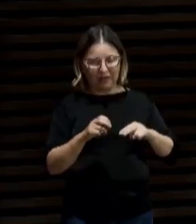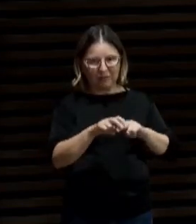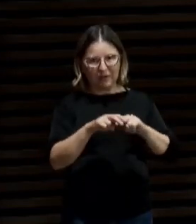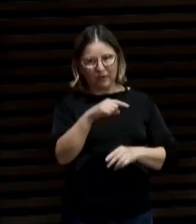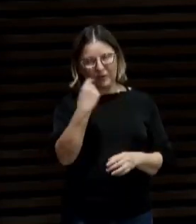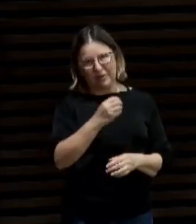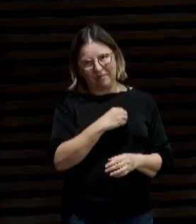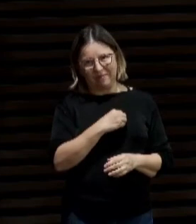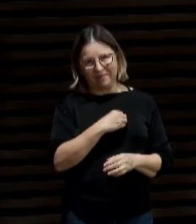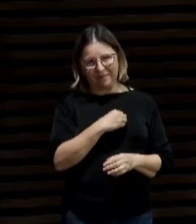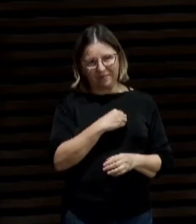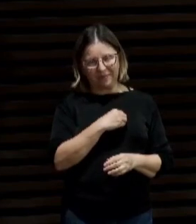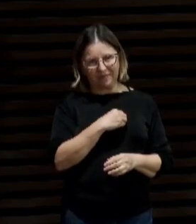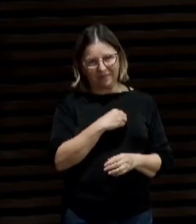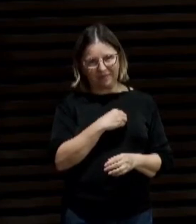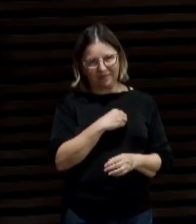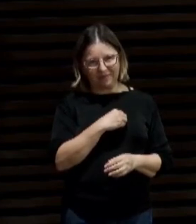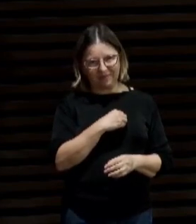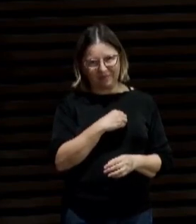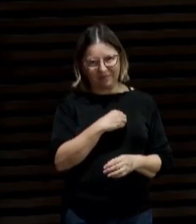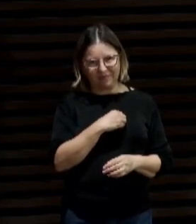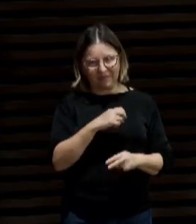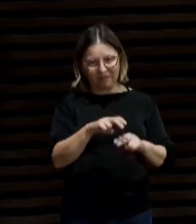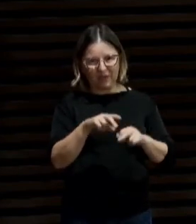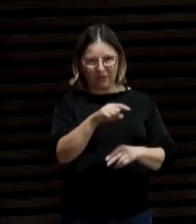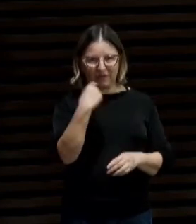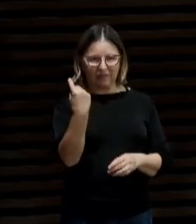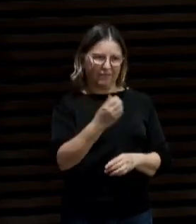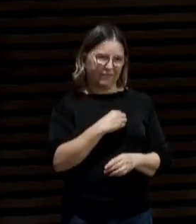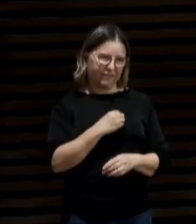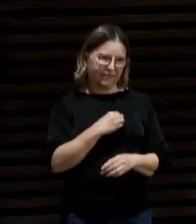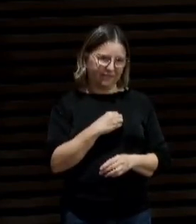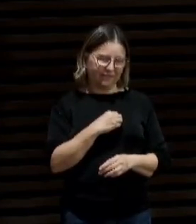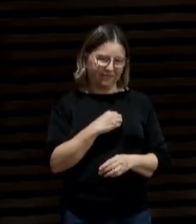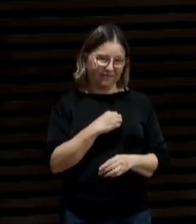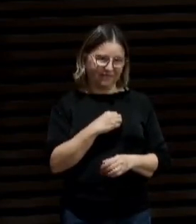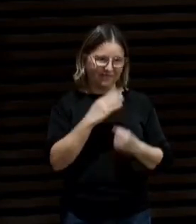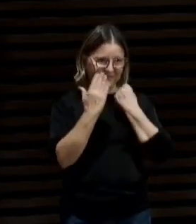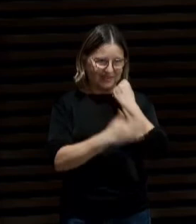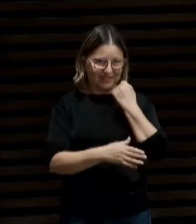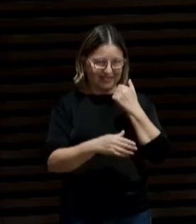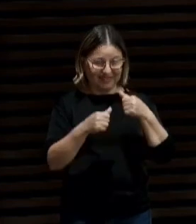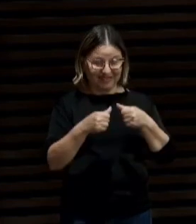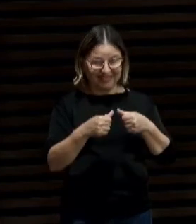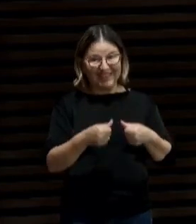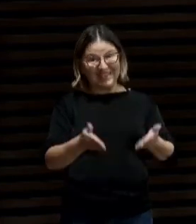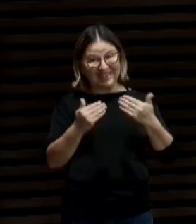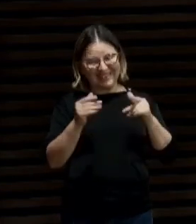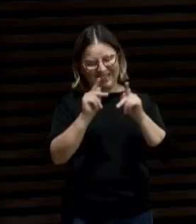e moído pelas nossas iniquidades. O castigo que nos traz a